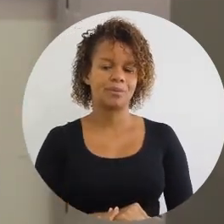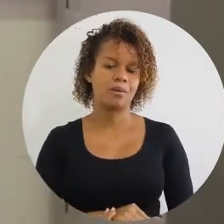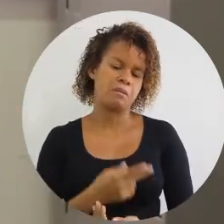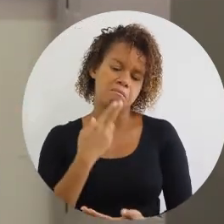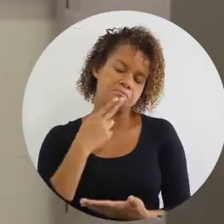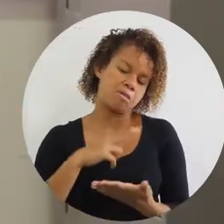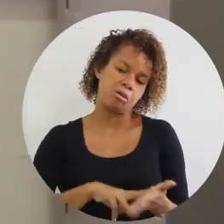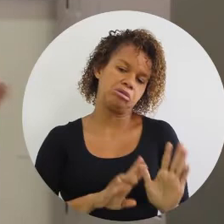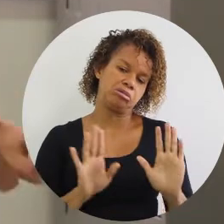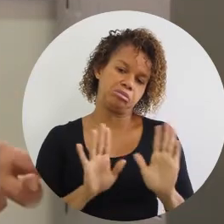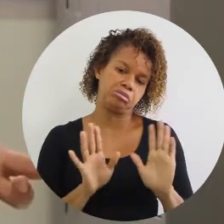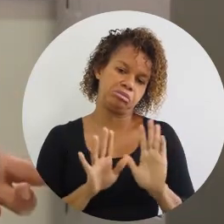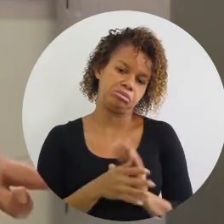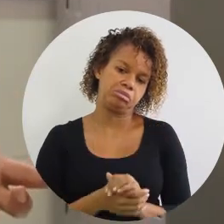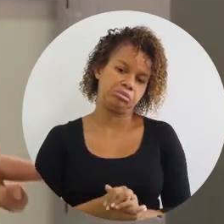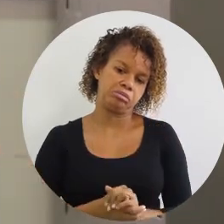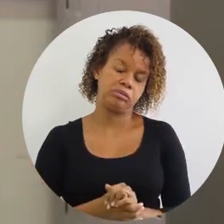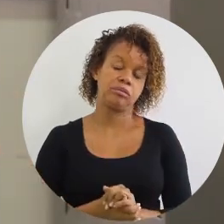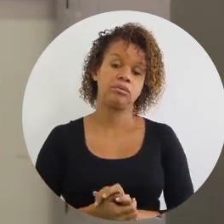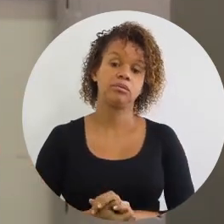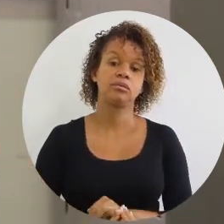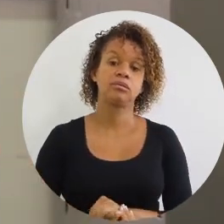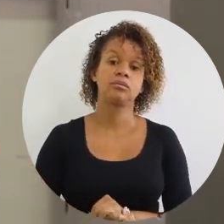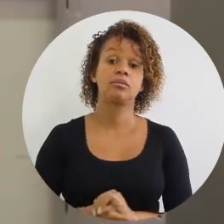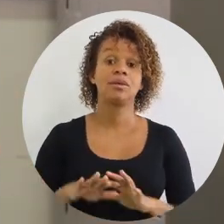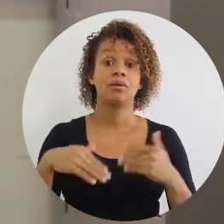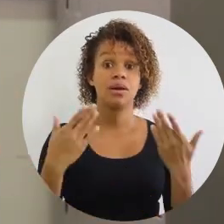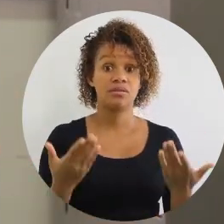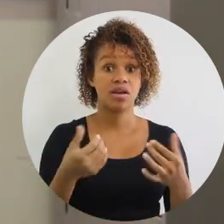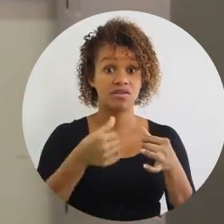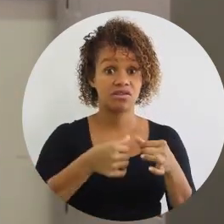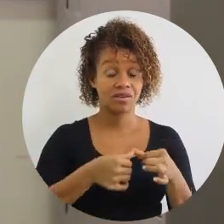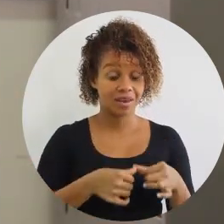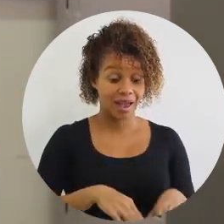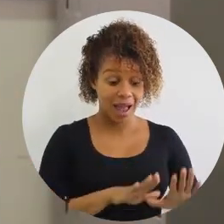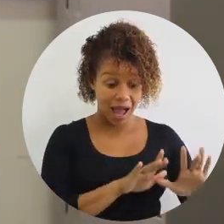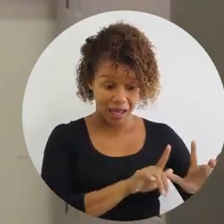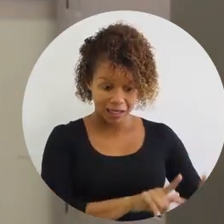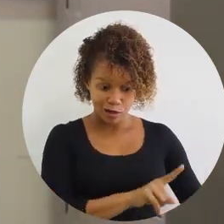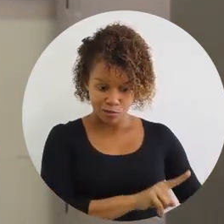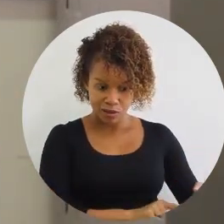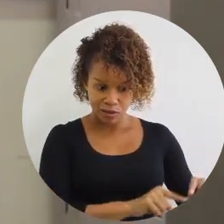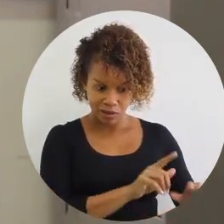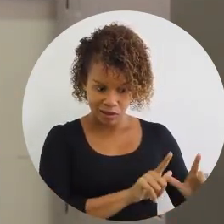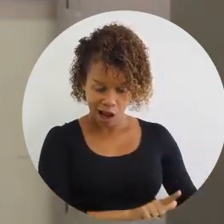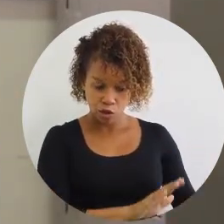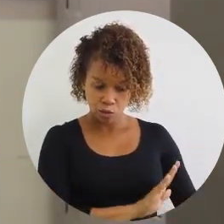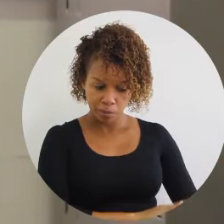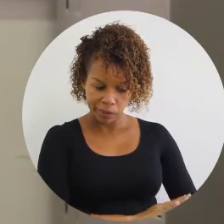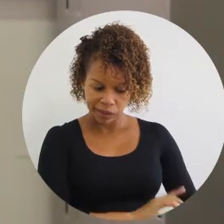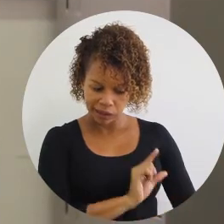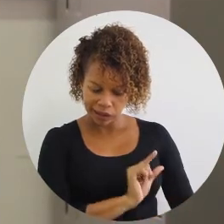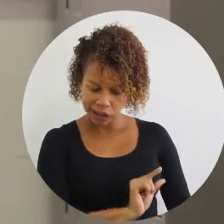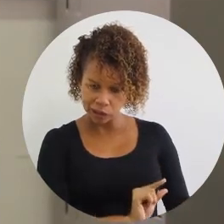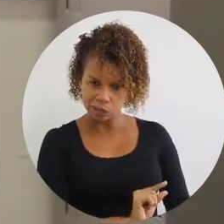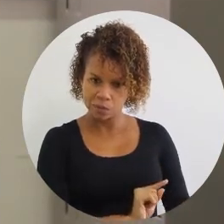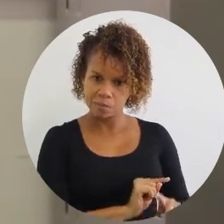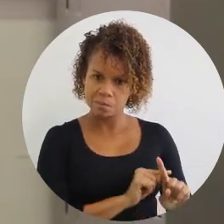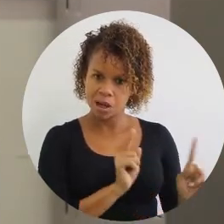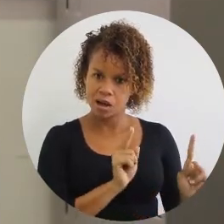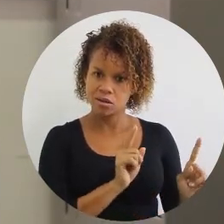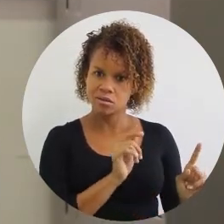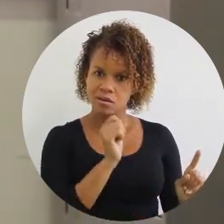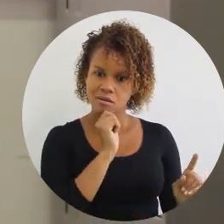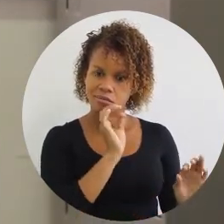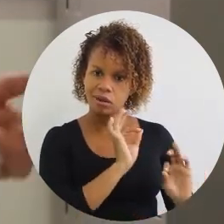impostos mesmo para exportar ou para importar. Então, ele vai ficar ali por um determinado período, mas eu